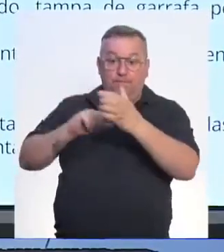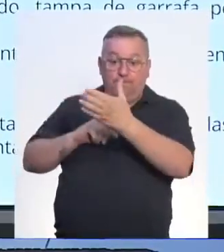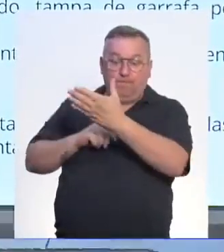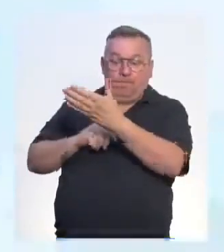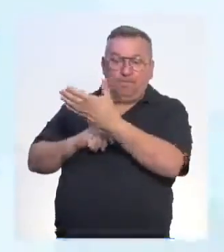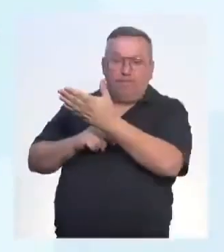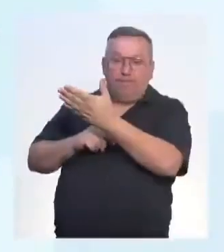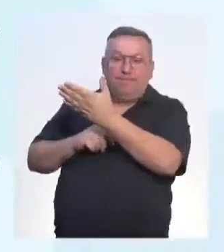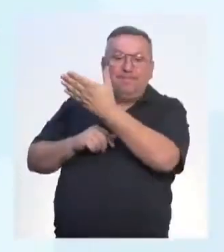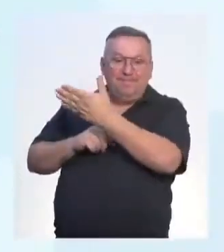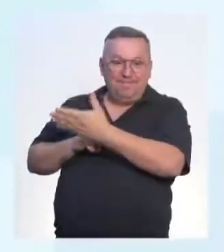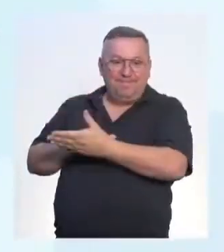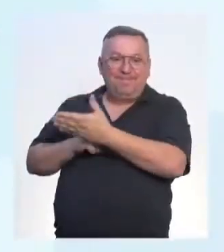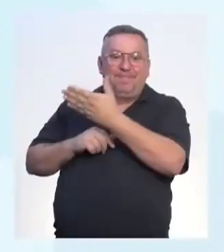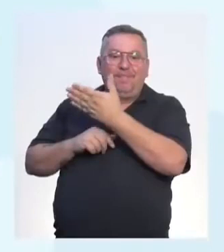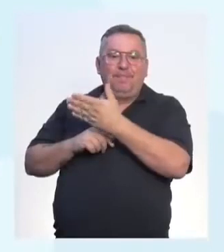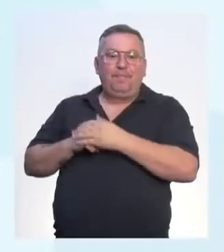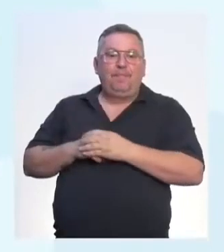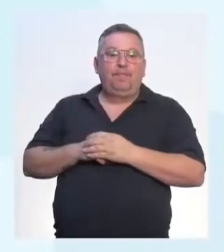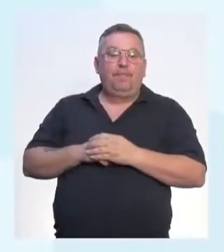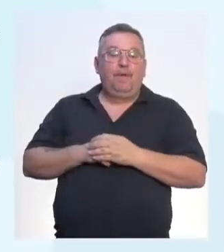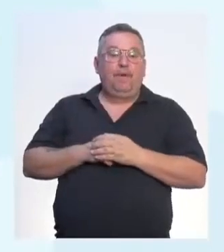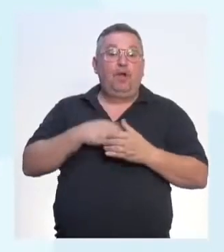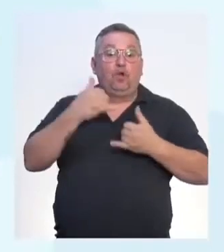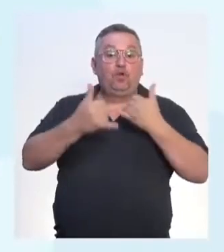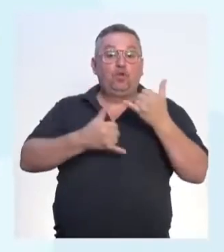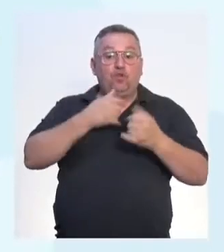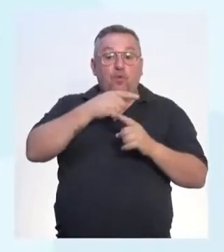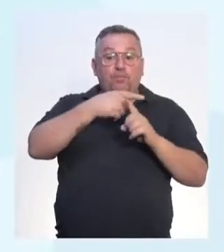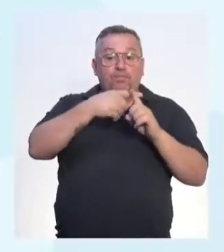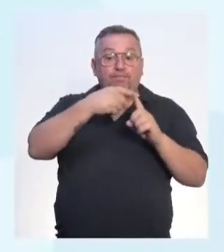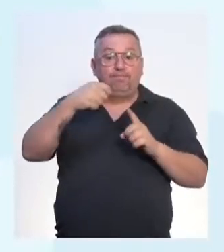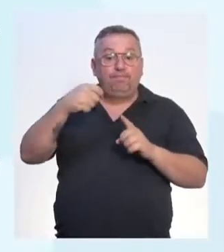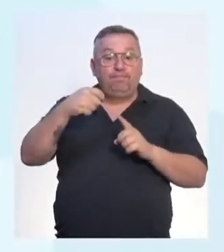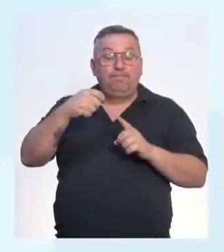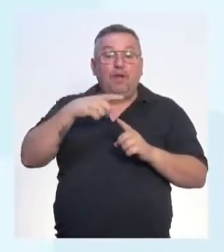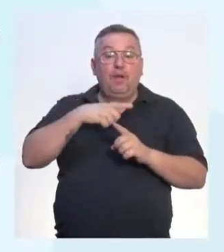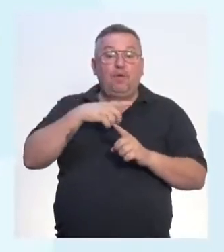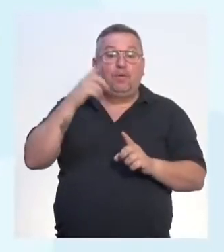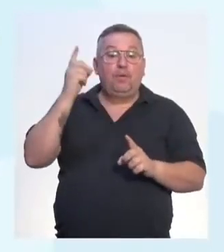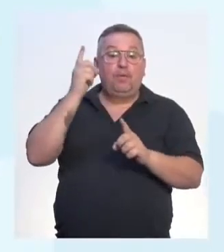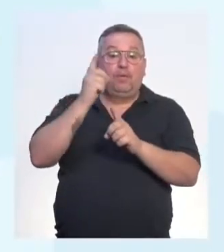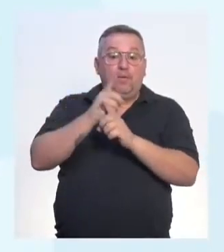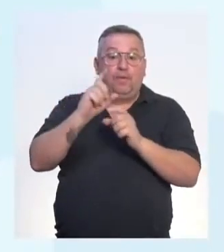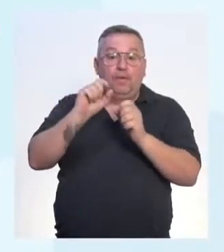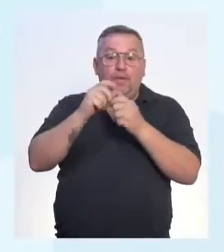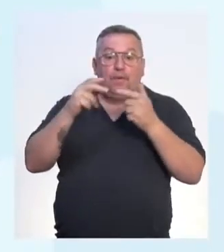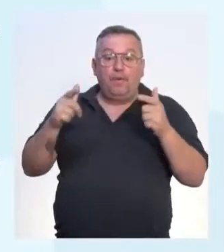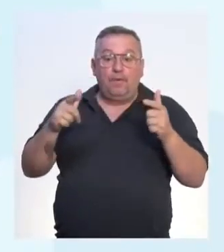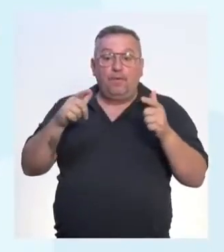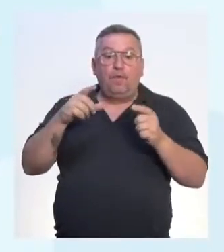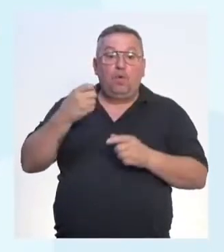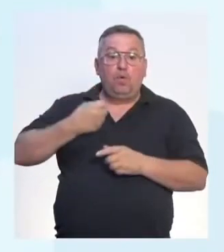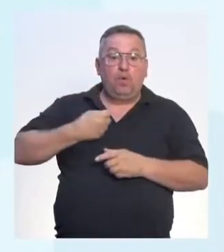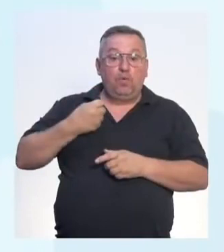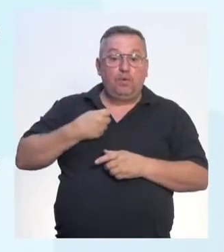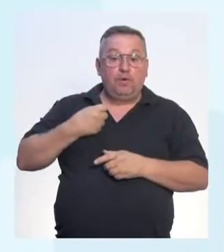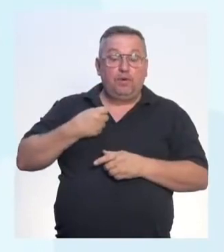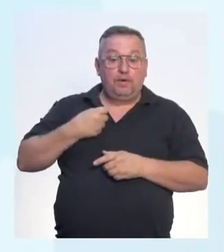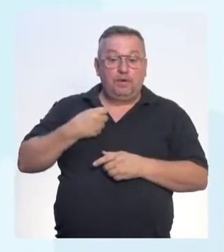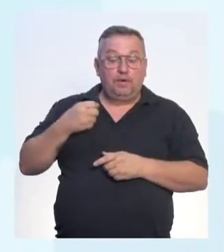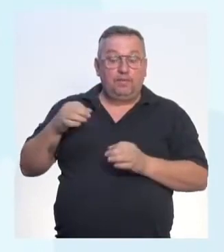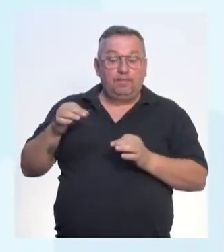ó. Então, é o jogo dos sinais. É uma forma, né, de encontrar e realizar operações com os